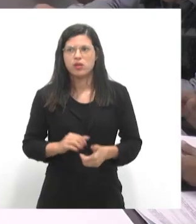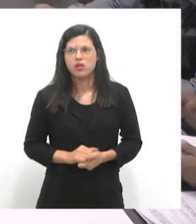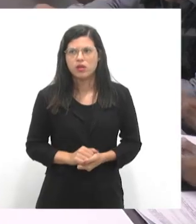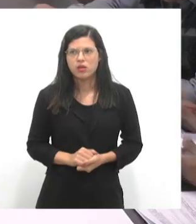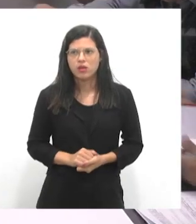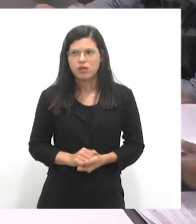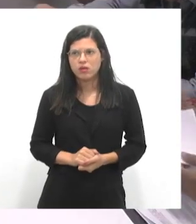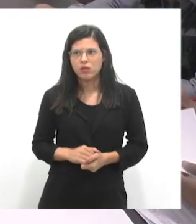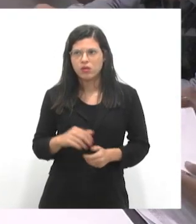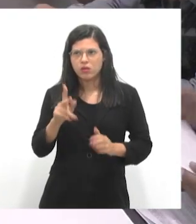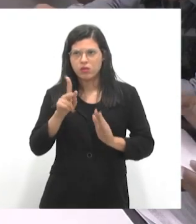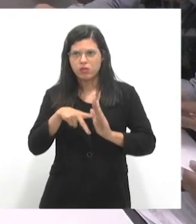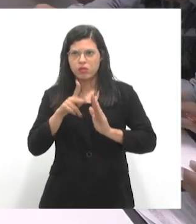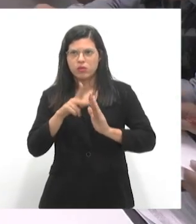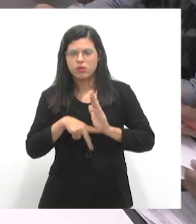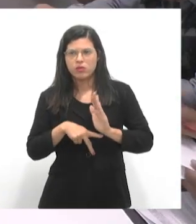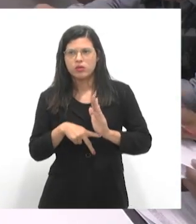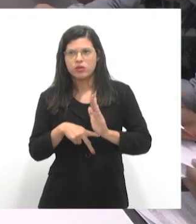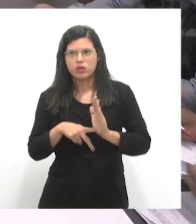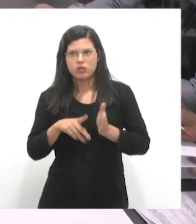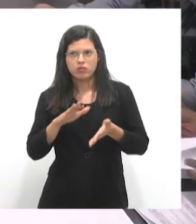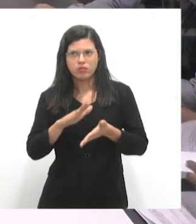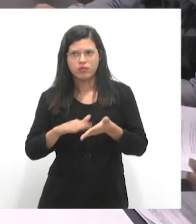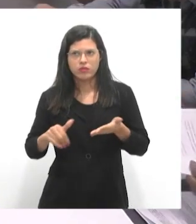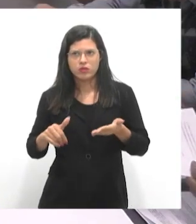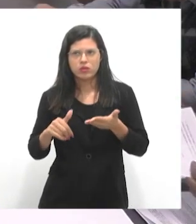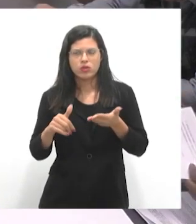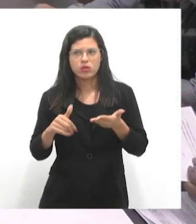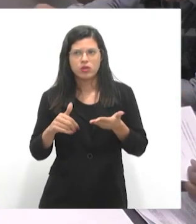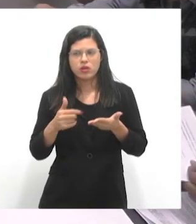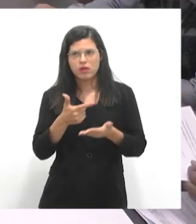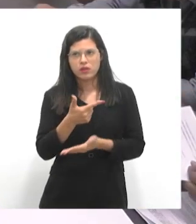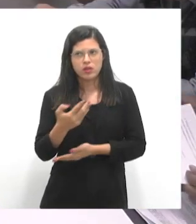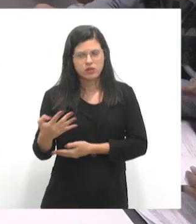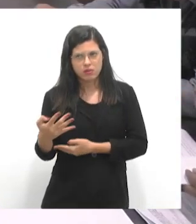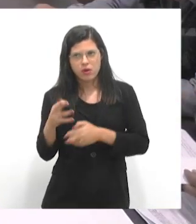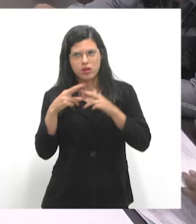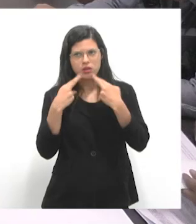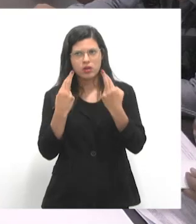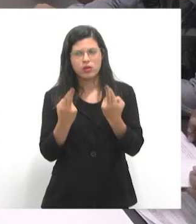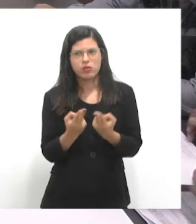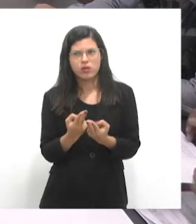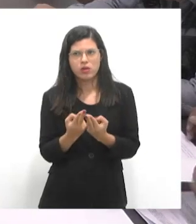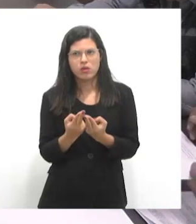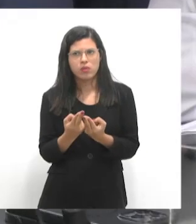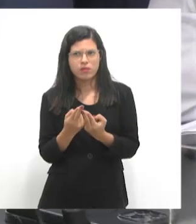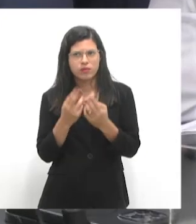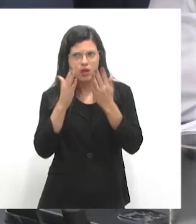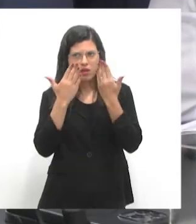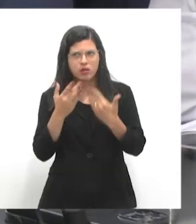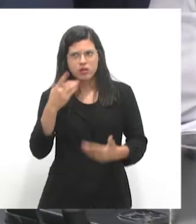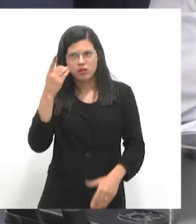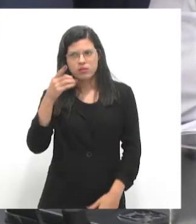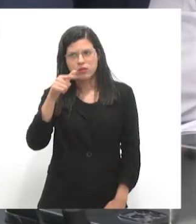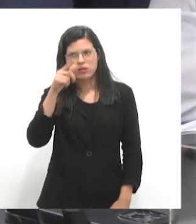o projeto saiu com pedido de vista na 24ª reunião ordinária pelo deputado Luiz Paulo, com voto em separado pela constitucionalidade